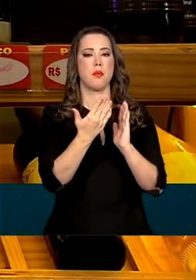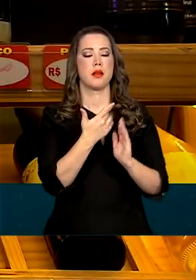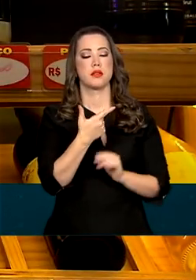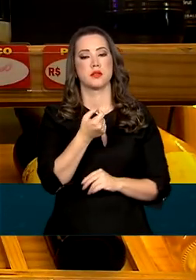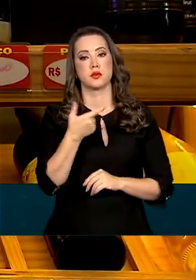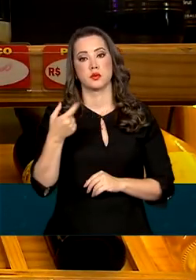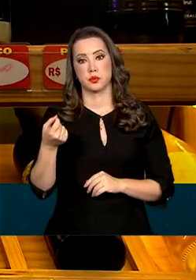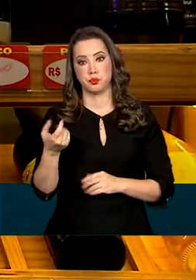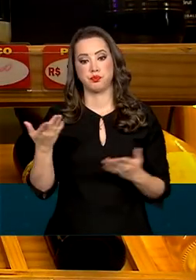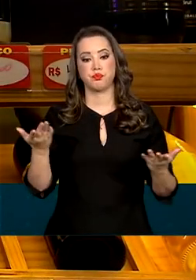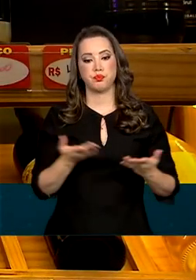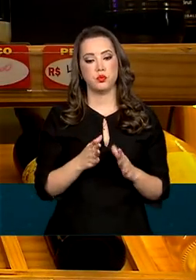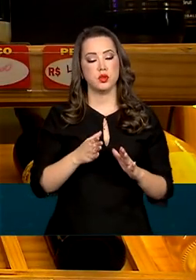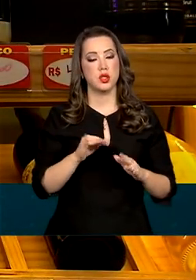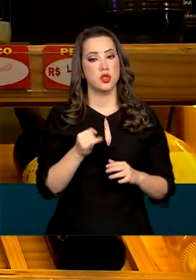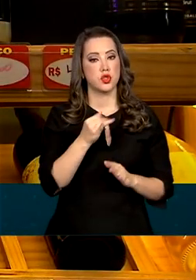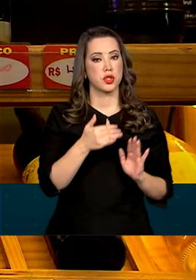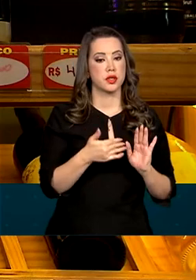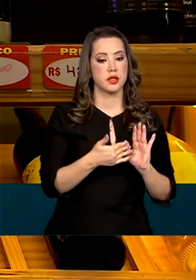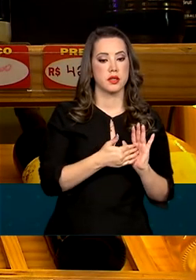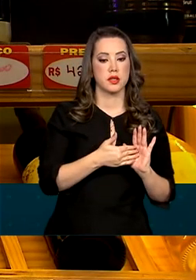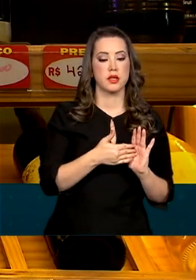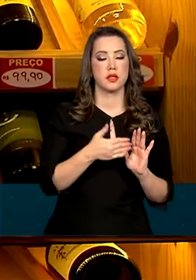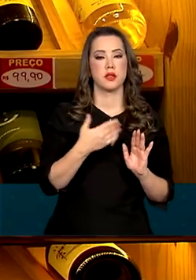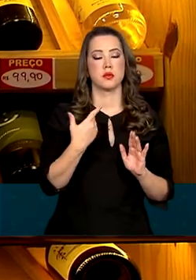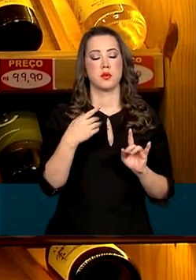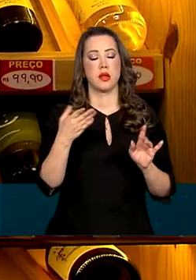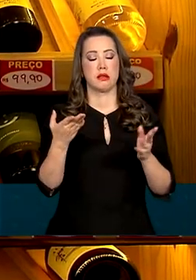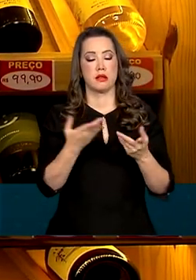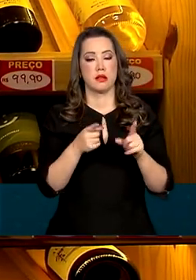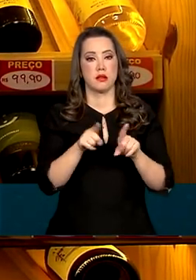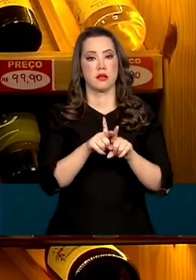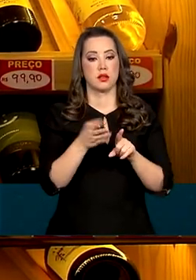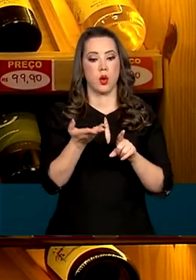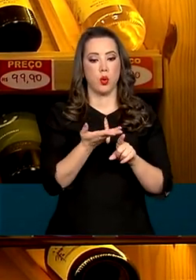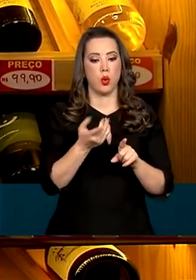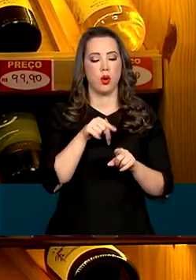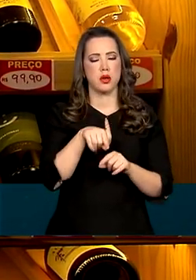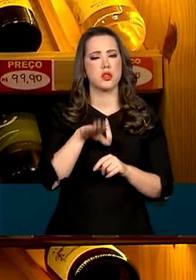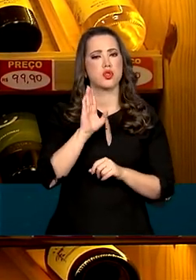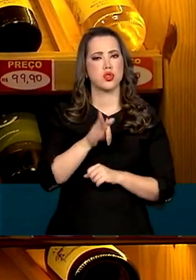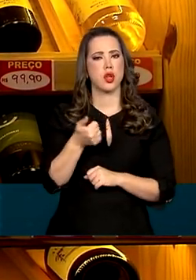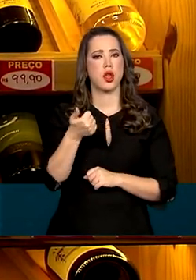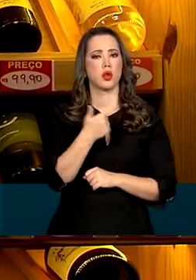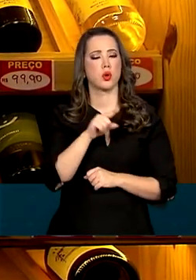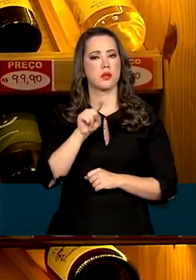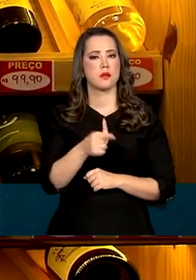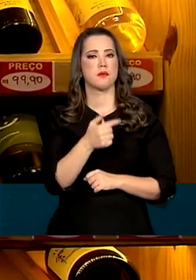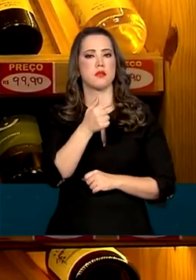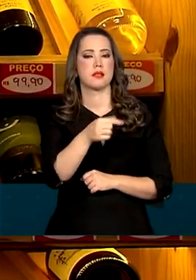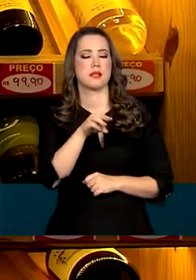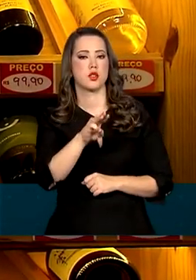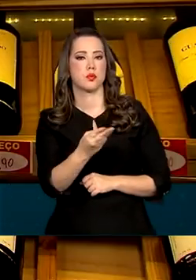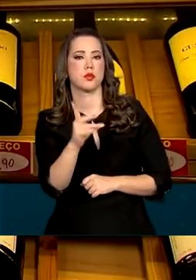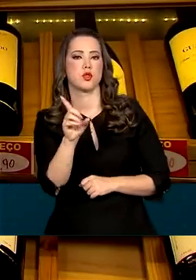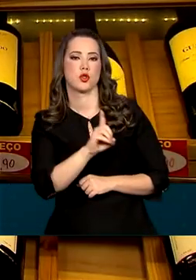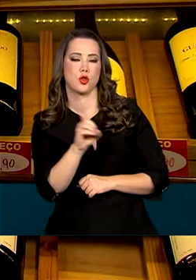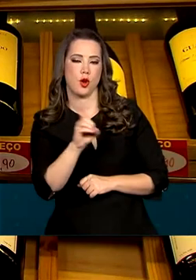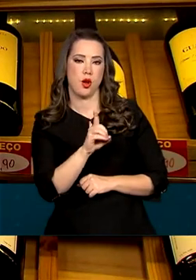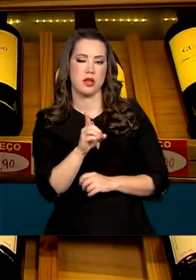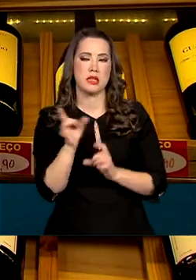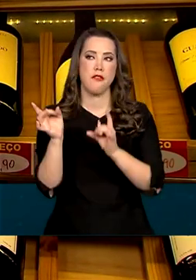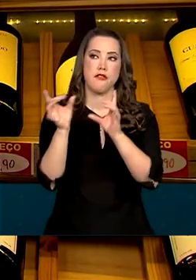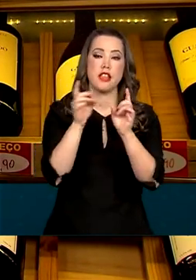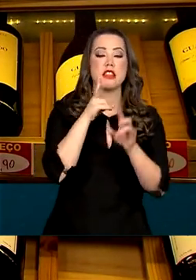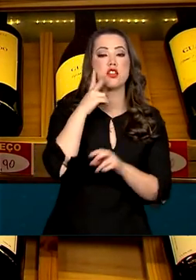deste ano o setor de 20 vinicultura já alcançou 12,7 Milhões de Dólares Os